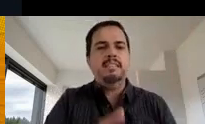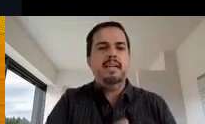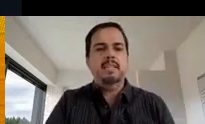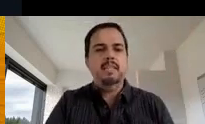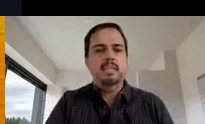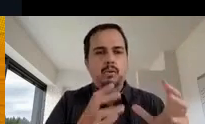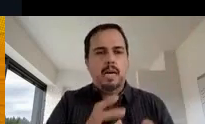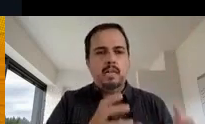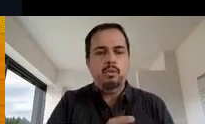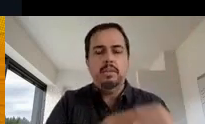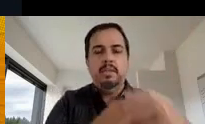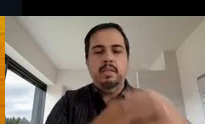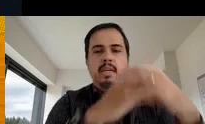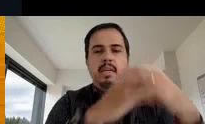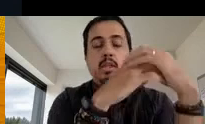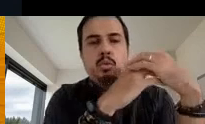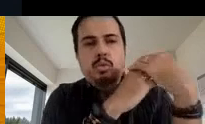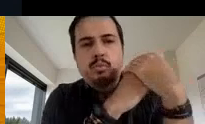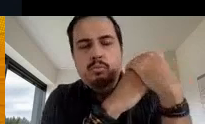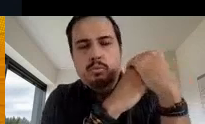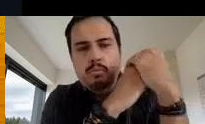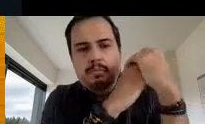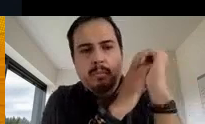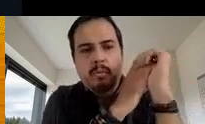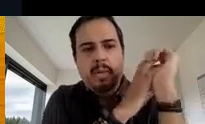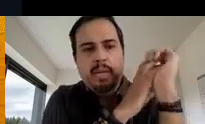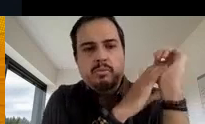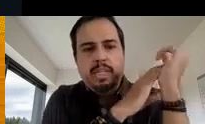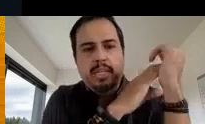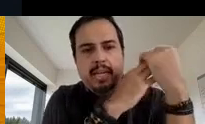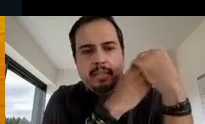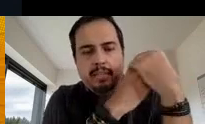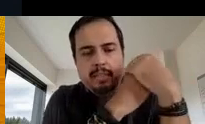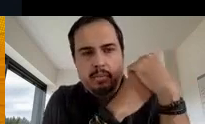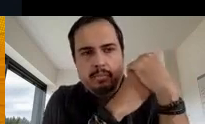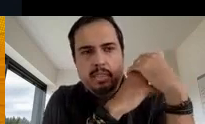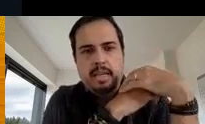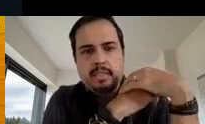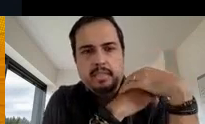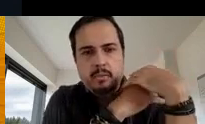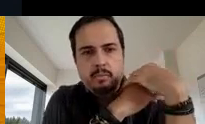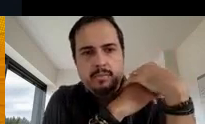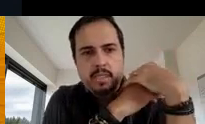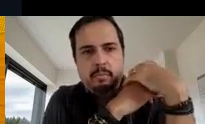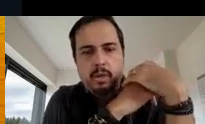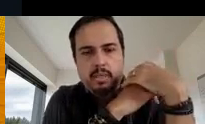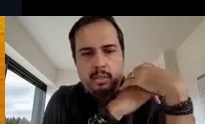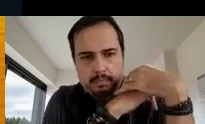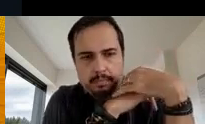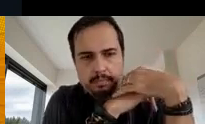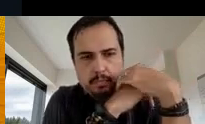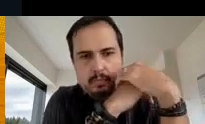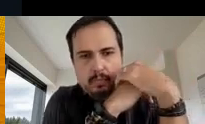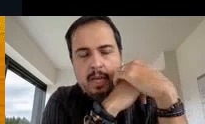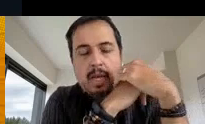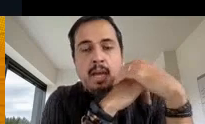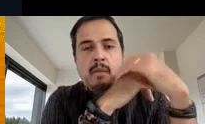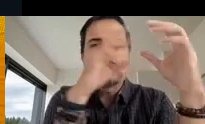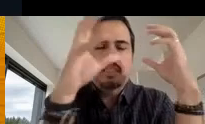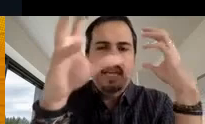entende? Esse cara aqui é o cara todo. Todo mundo tem momentos de inação, de reação, de